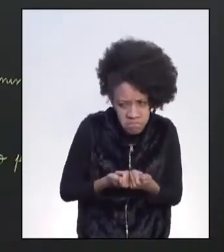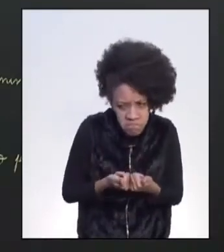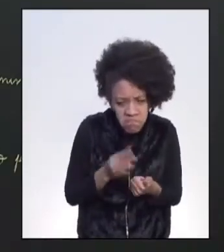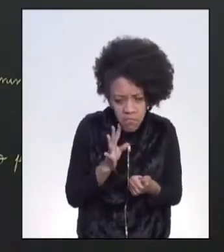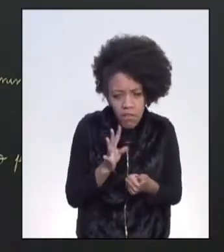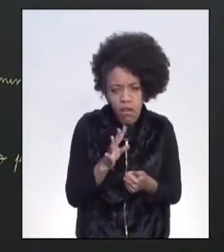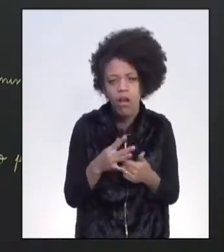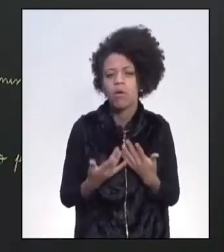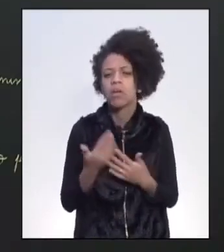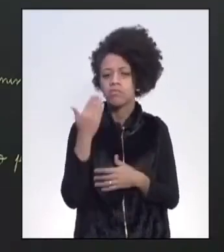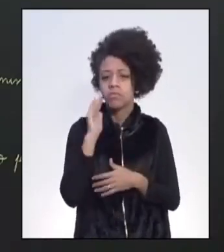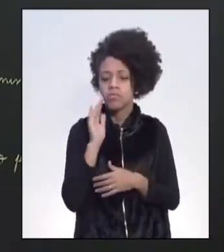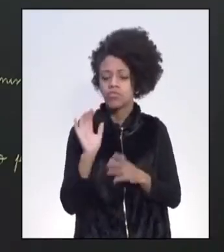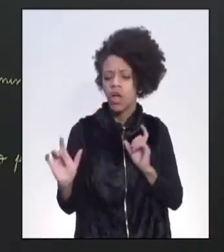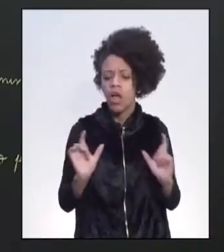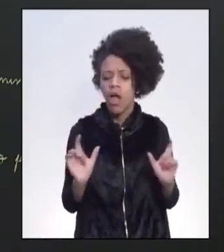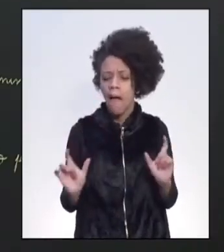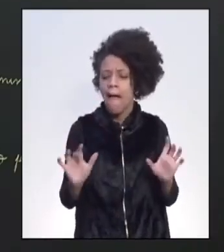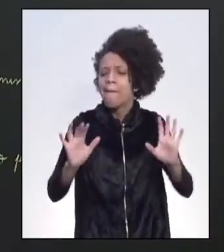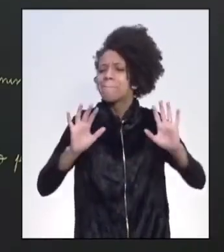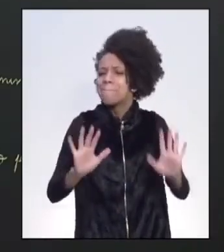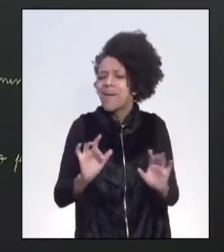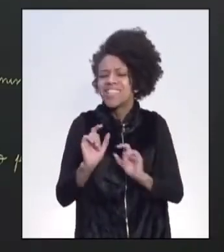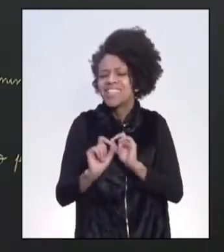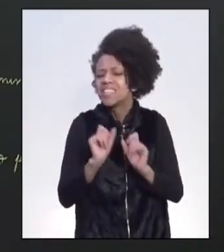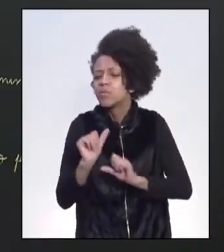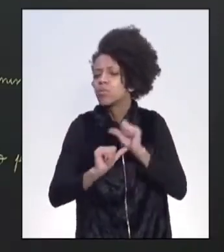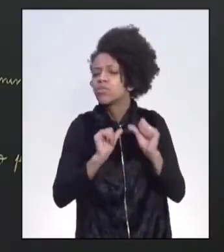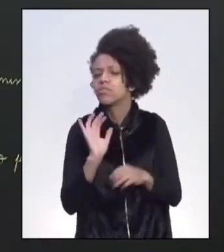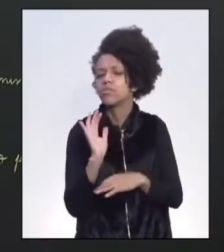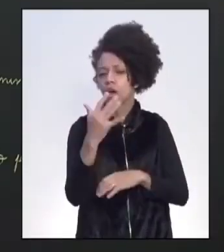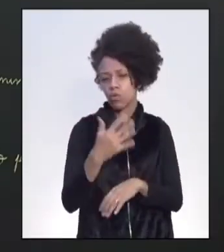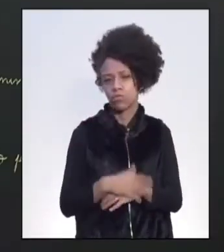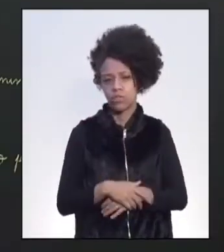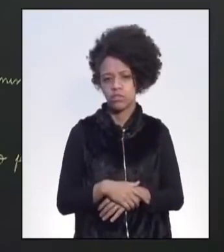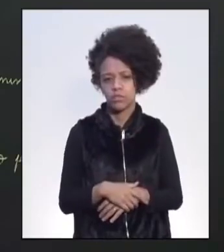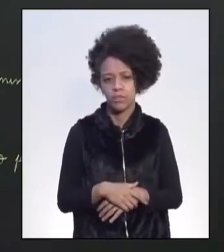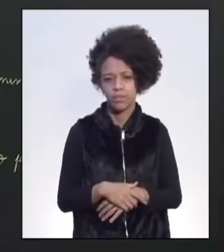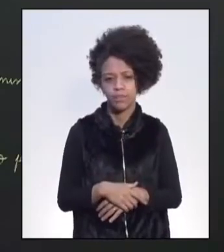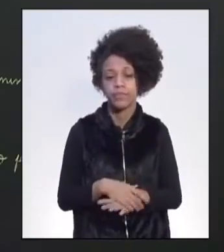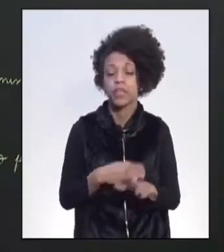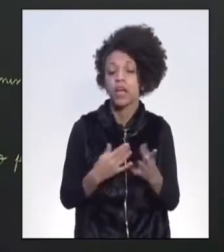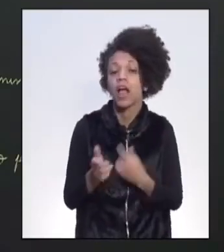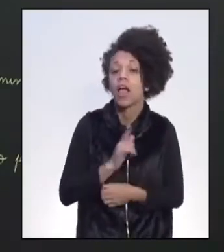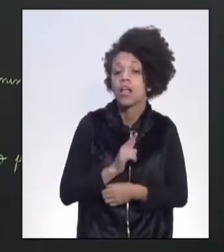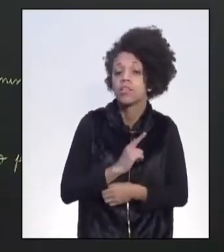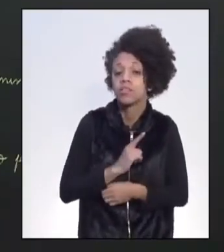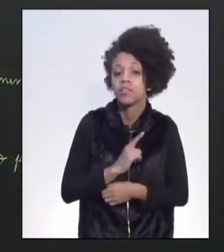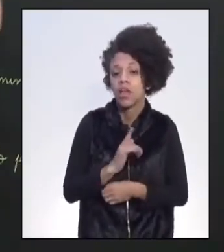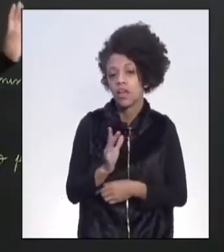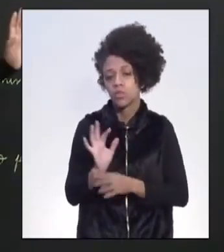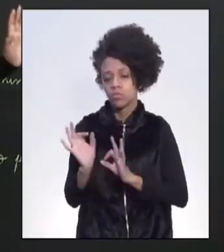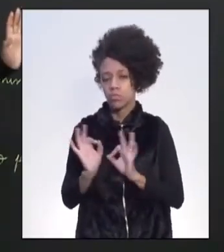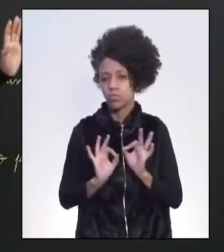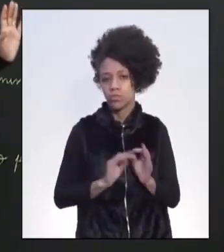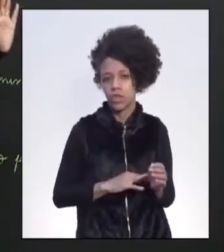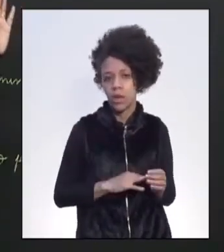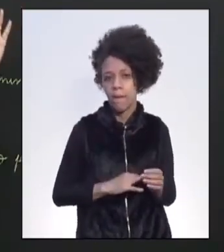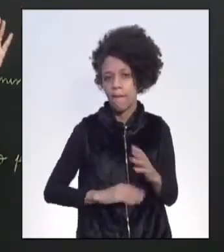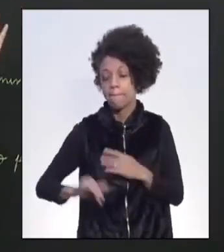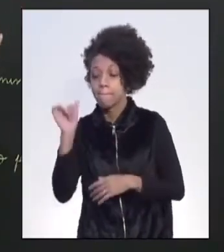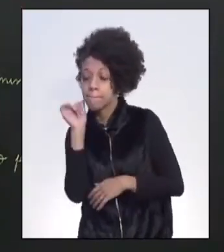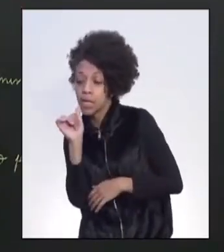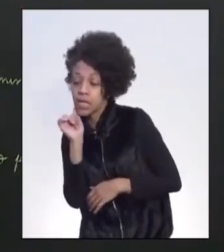então quem são esses hormônios, mas que mudanças são essas que vão ocorrer? Temos aqui, né, um esqueminha, menina para